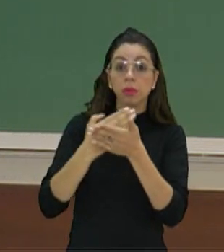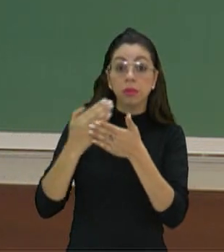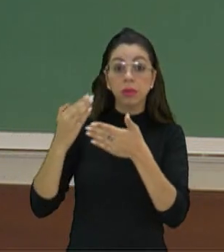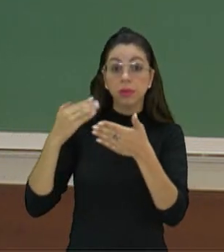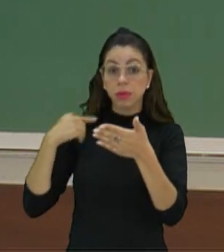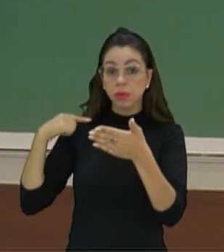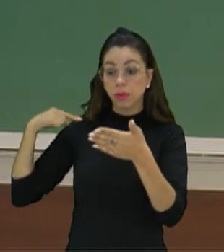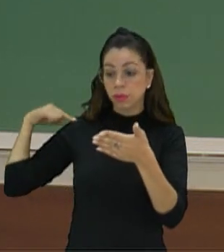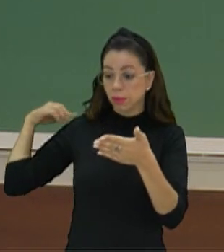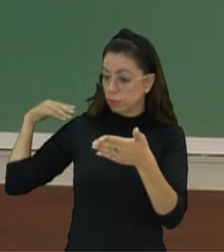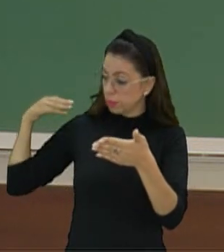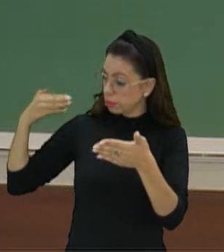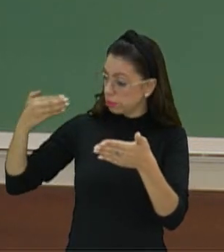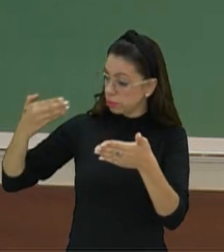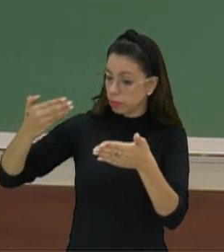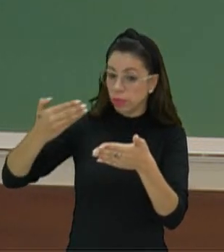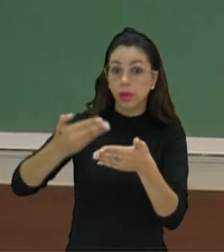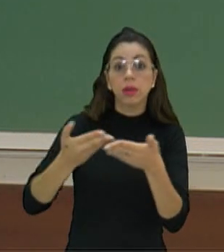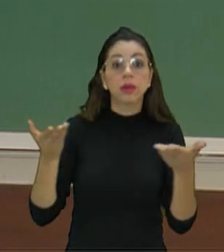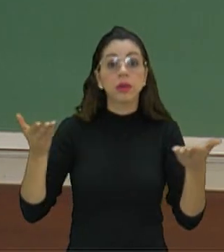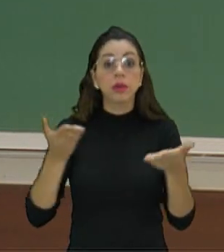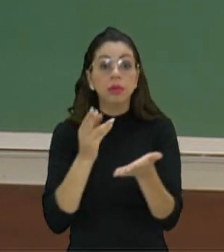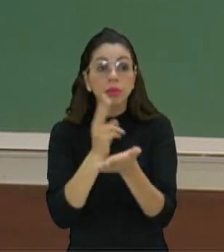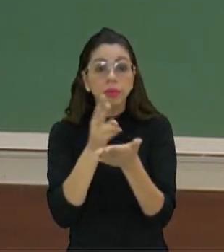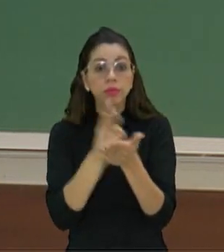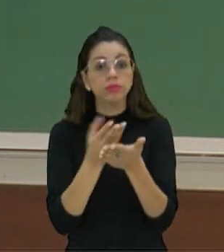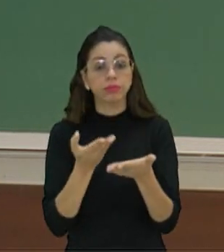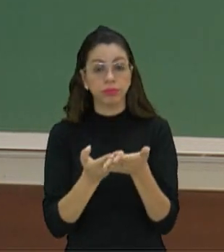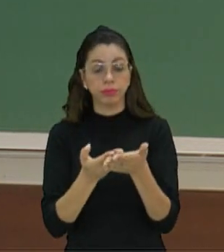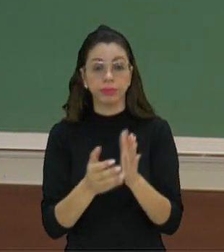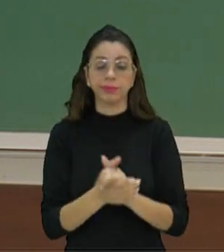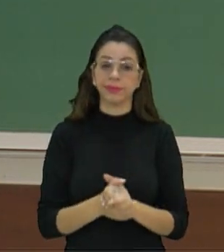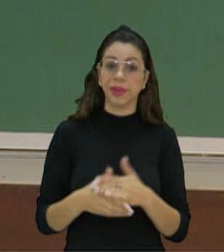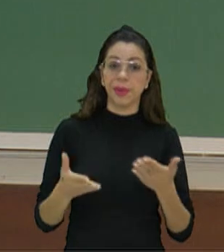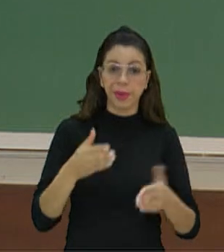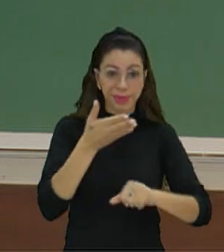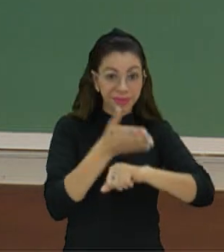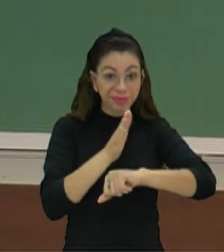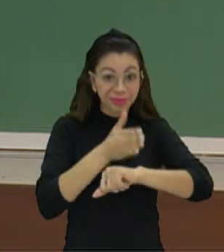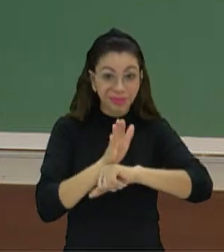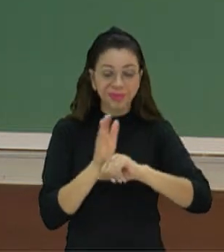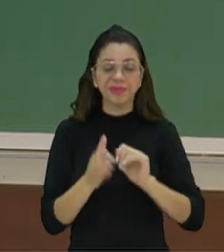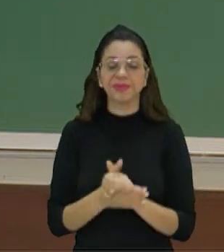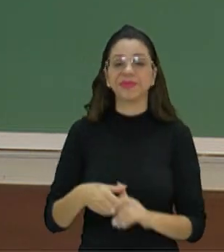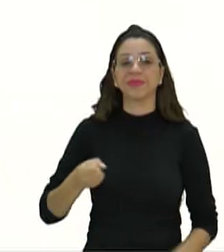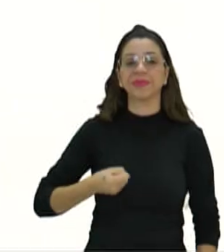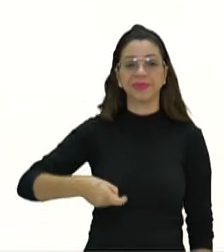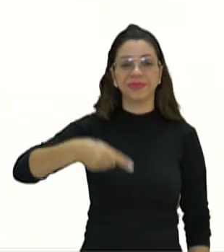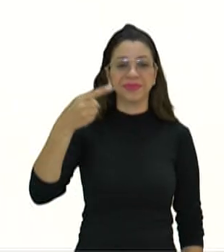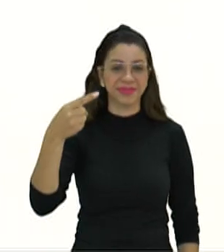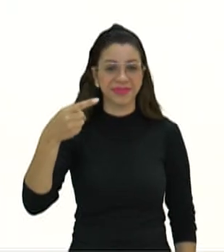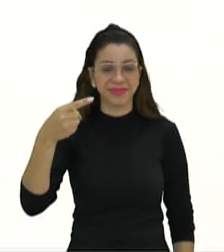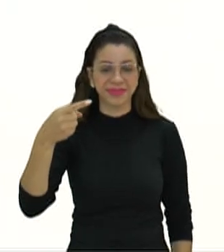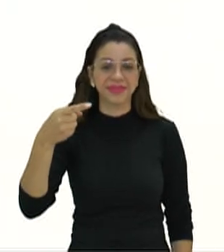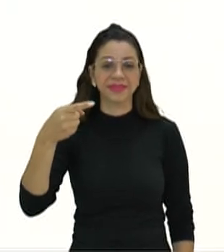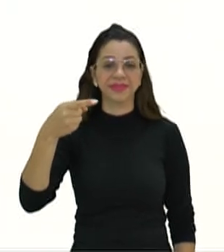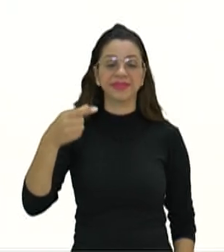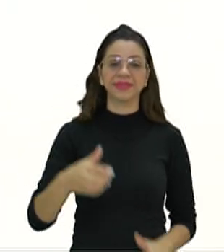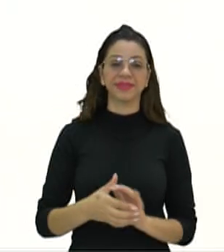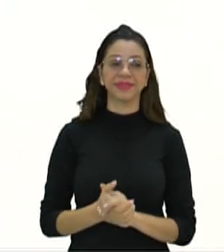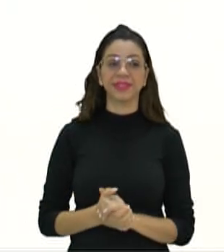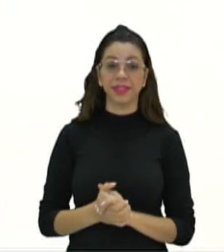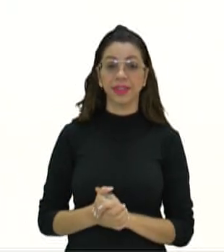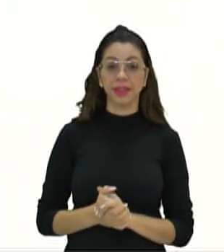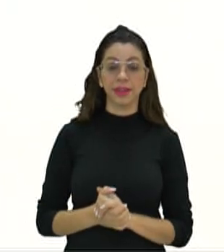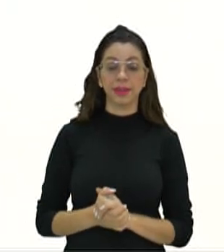continua estudando. Beleza? Então, bora praticar. Number 1. Give long answers. Eu